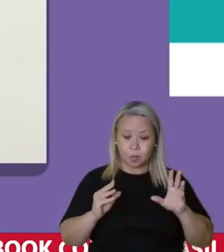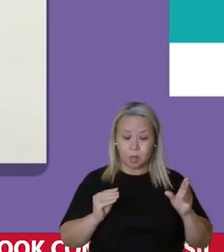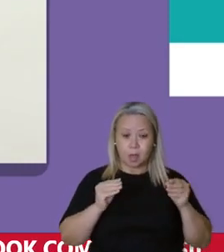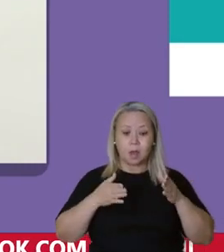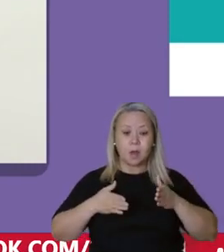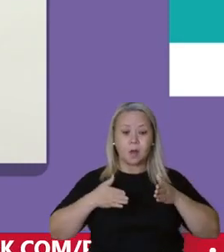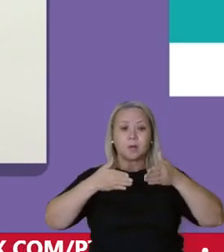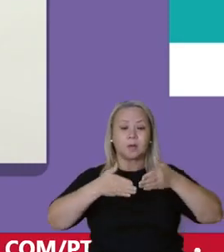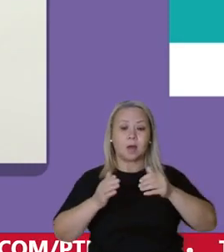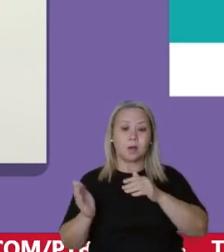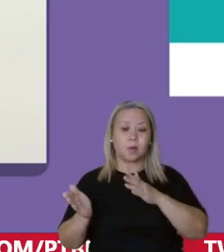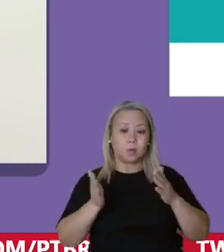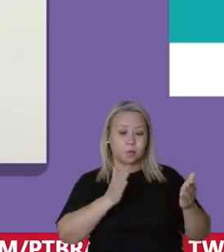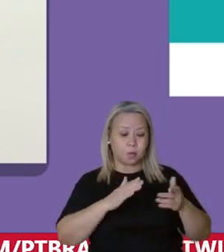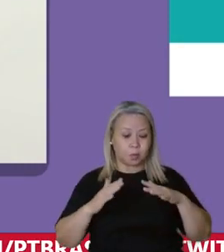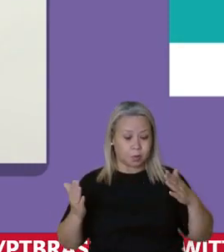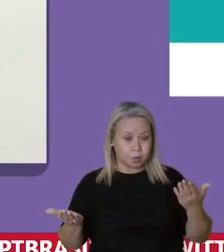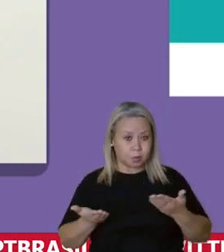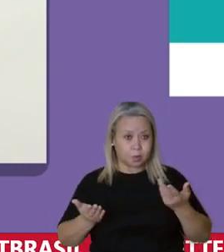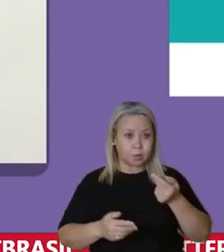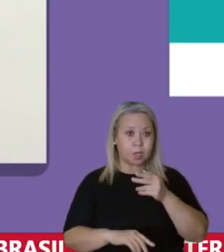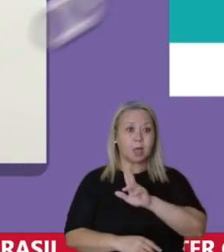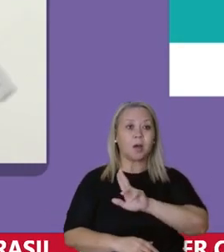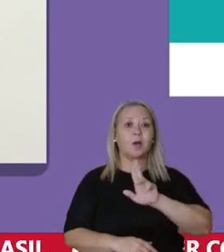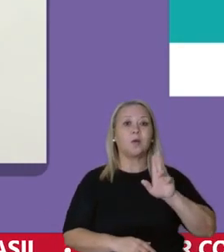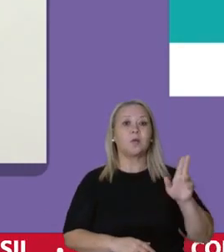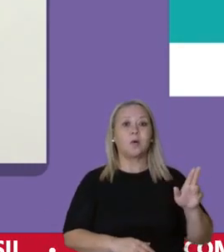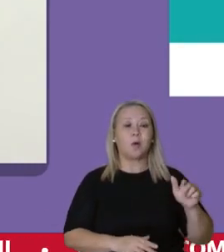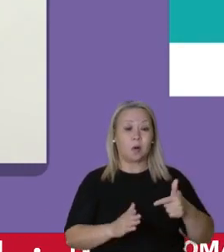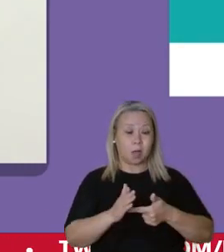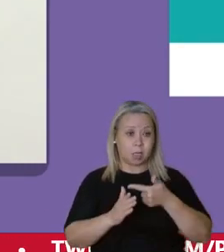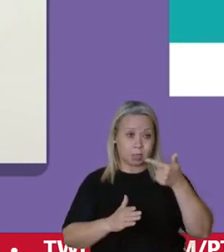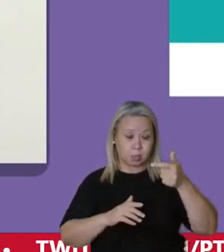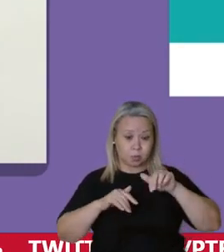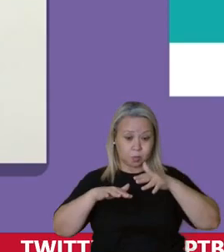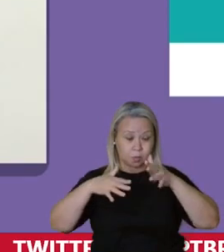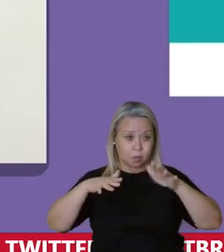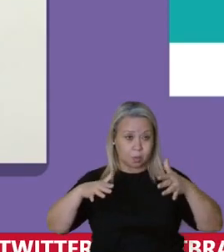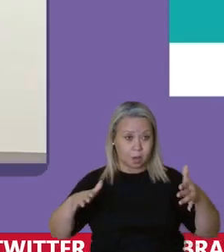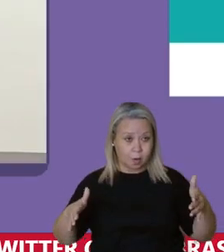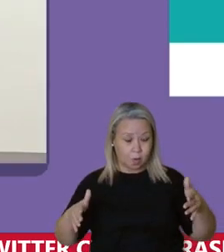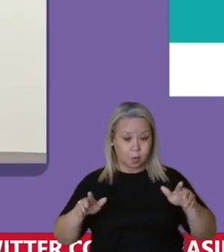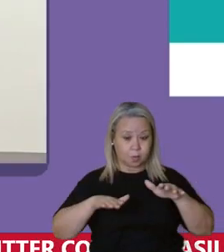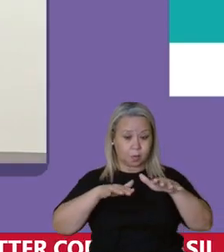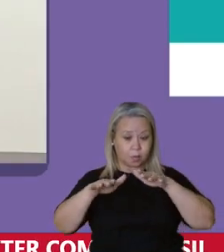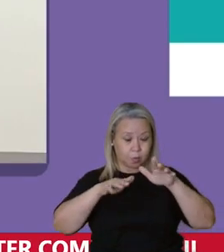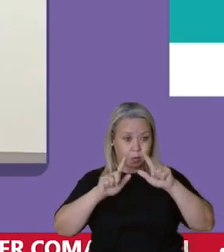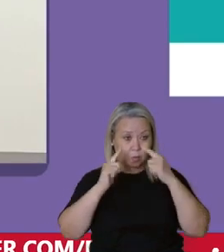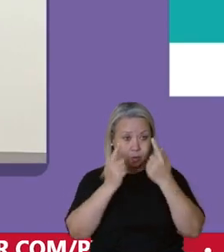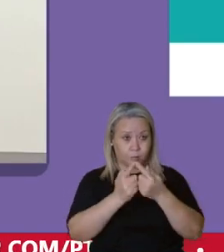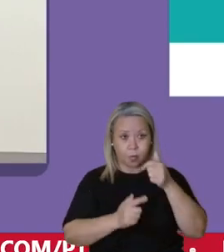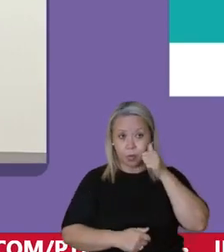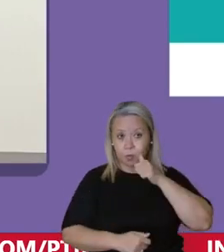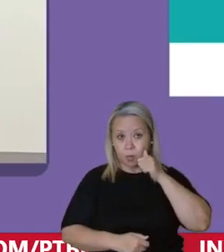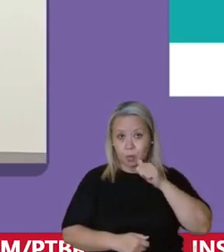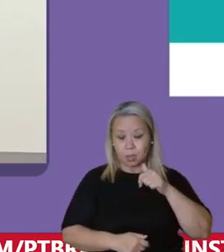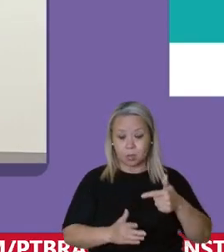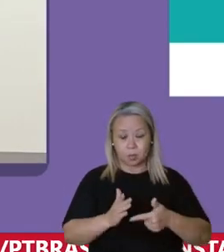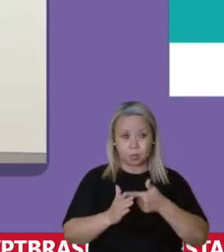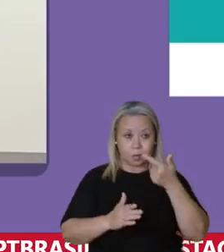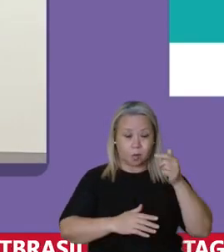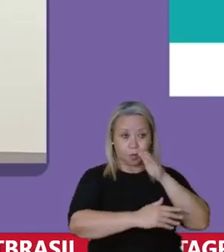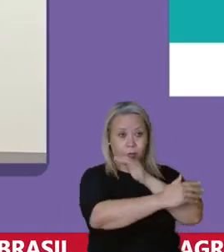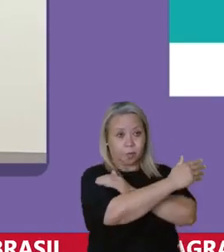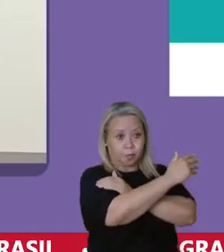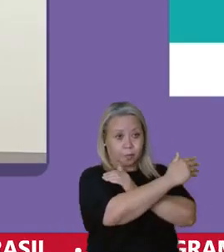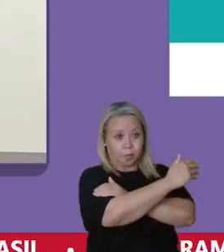no período mais recente, que é chamado de segunda onda do movimento de mulheres, segunda onda do feminismo. O